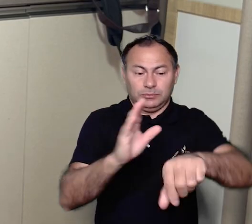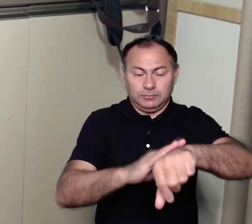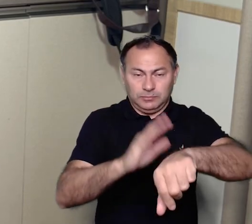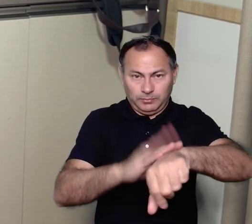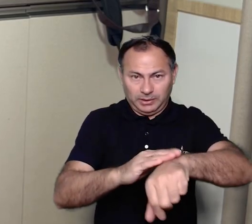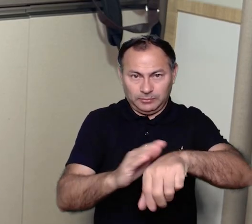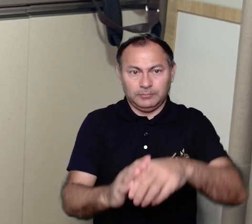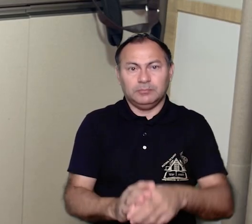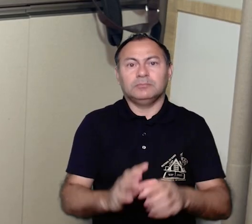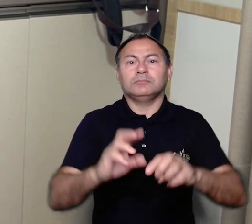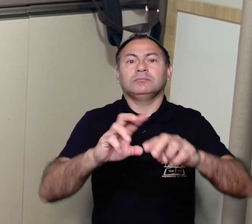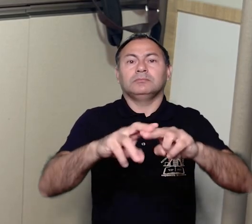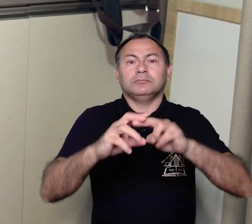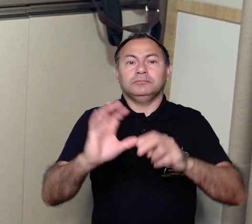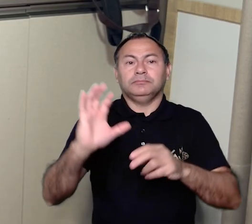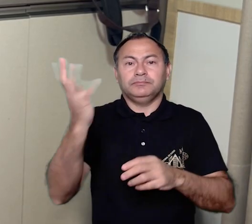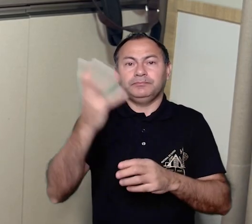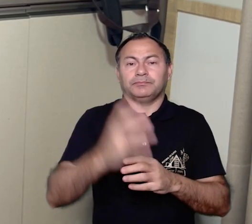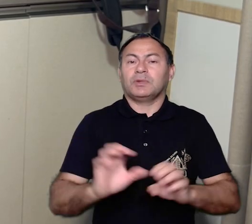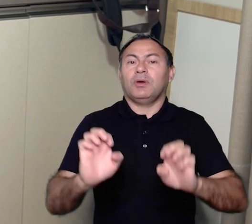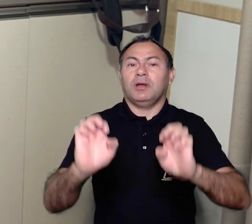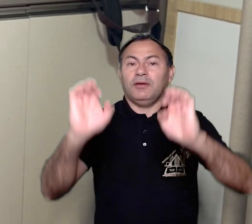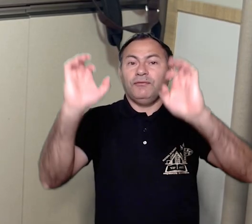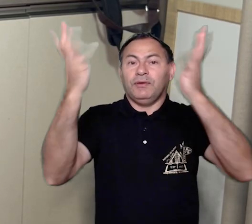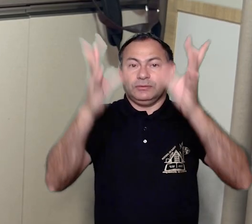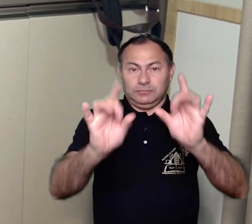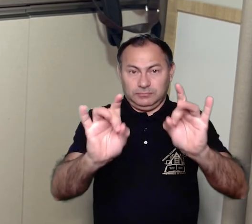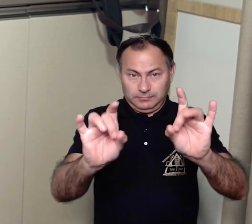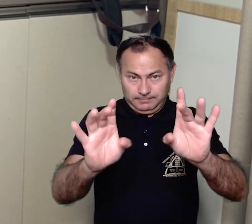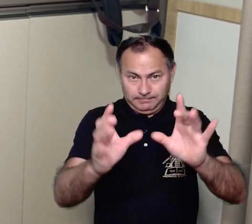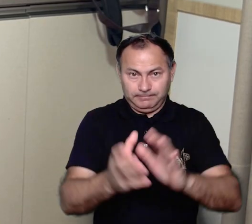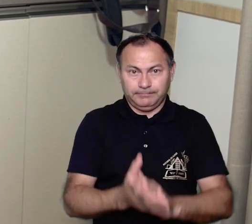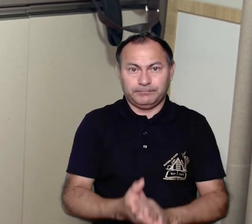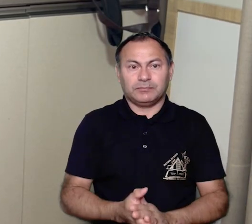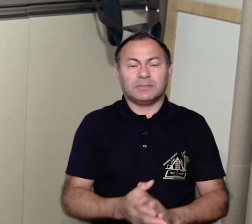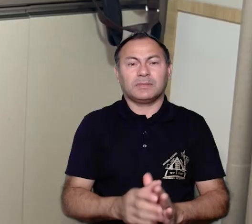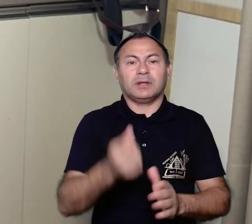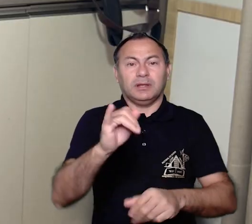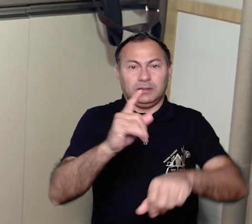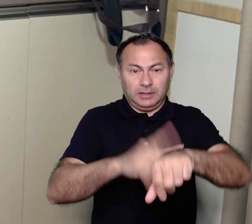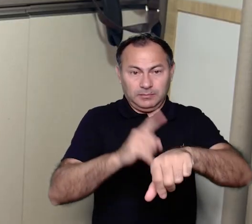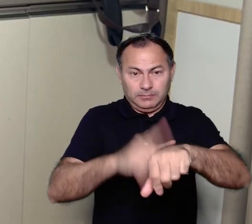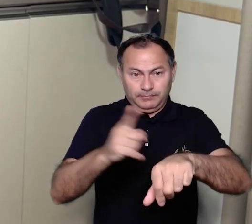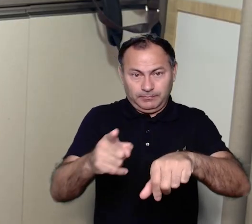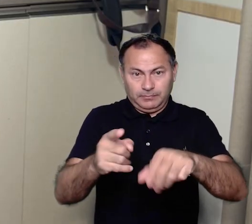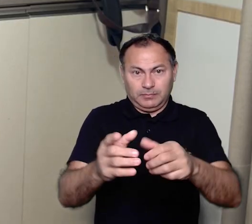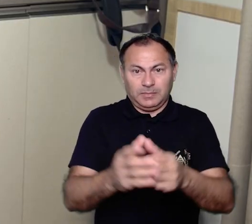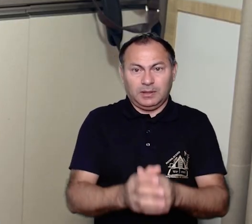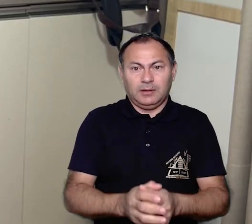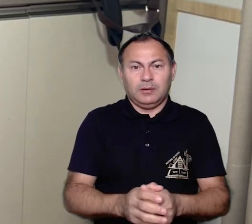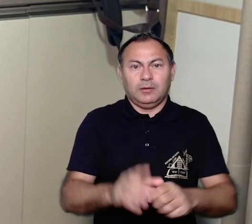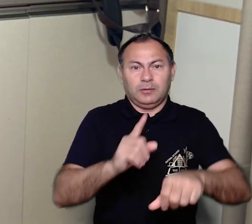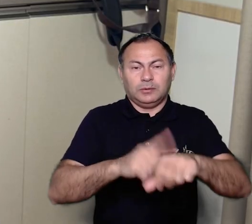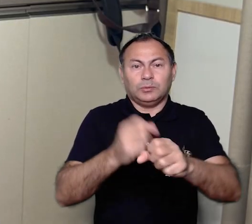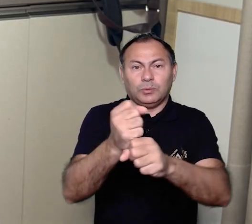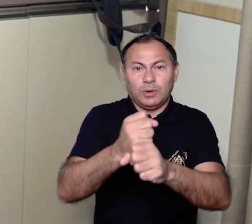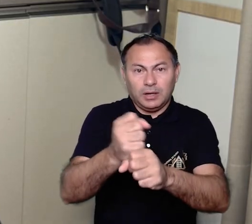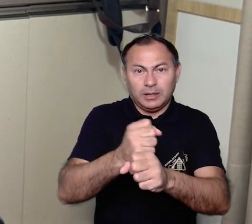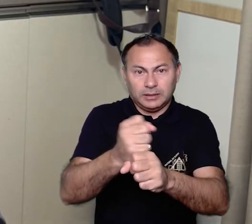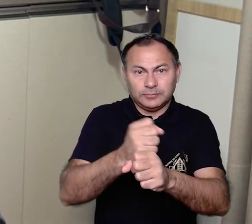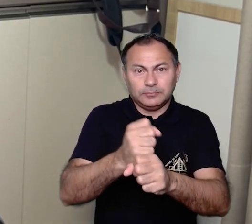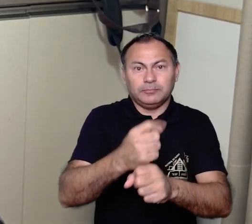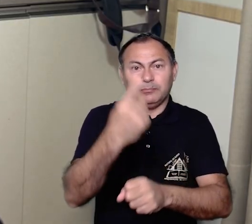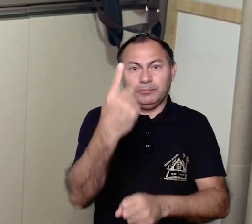determinado momento, por ocasião de um evento especial. A partir dali, então, a partir do